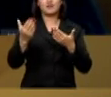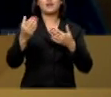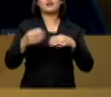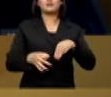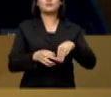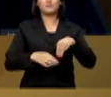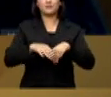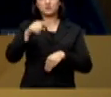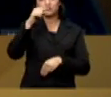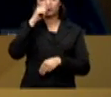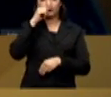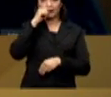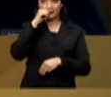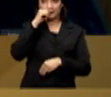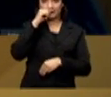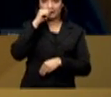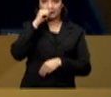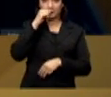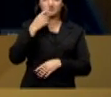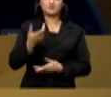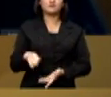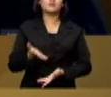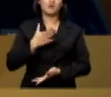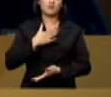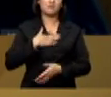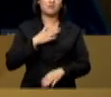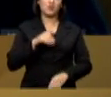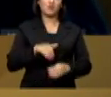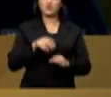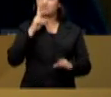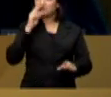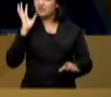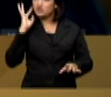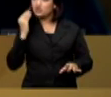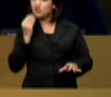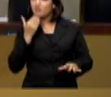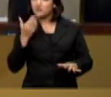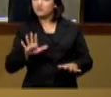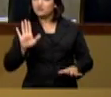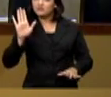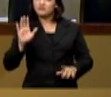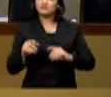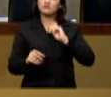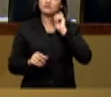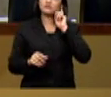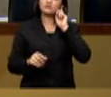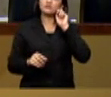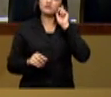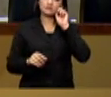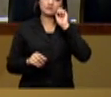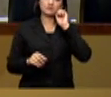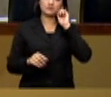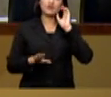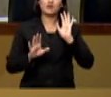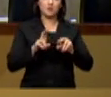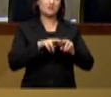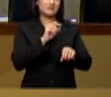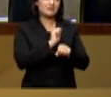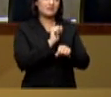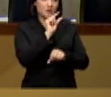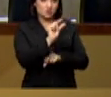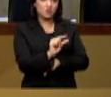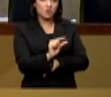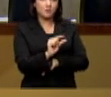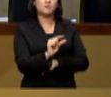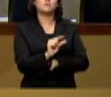Fachin, como voto, tenho a impressão que o ministro Dias Toffoli pediu a palavra. Pois é, isso que eu ia dizer a Vossa Excelência, só para aguardar essa